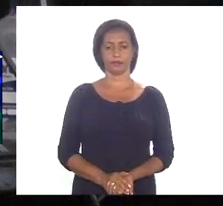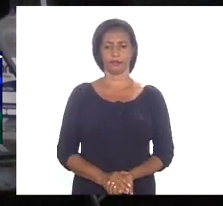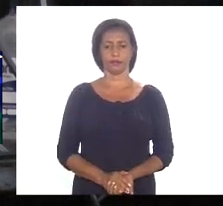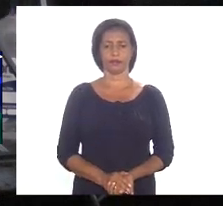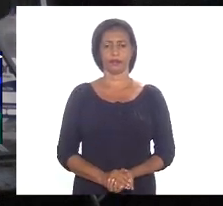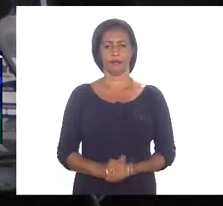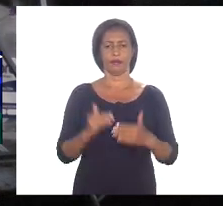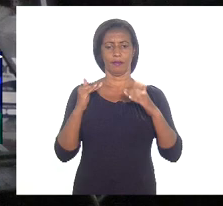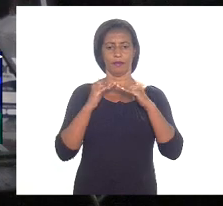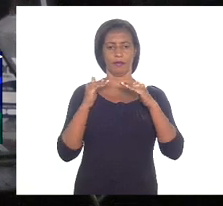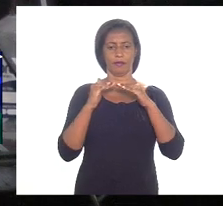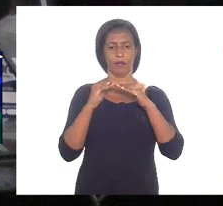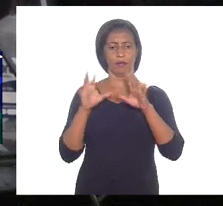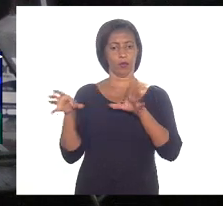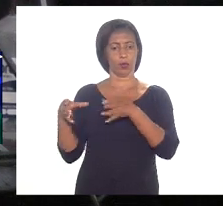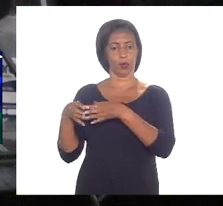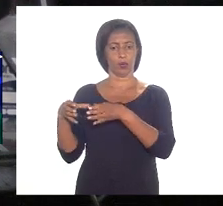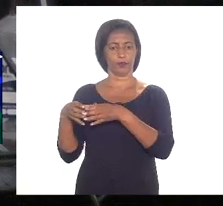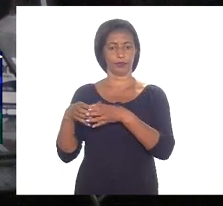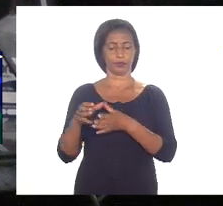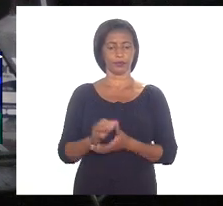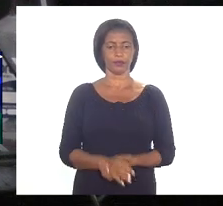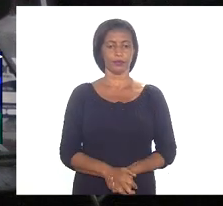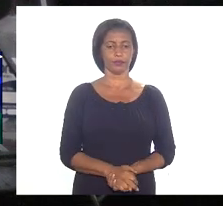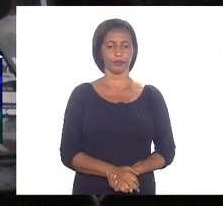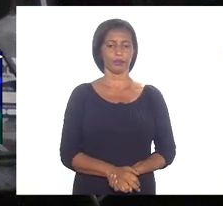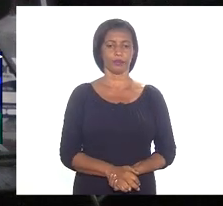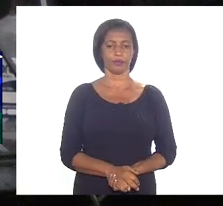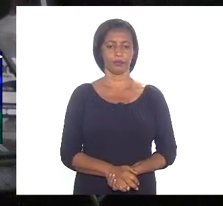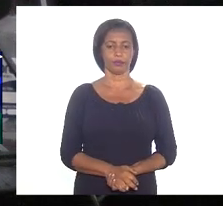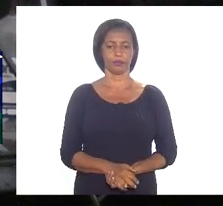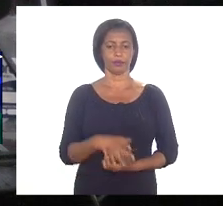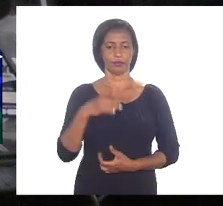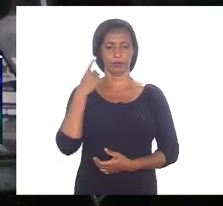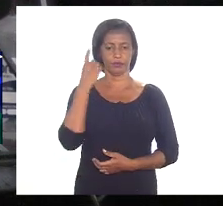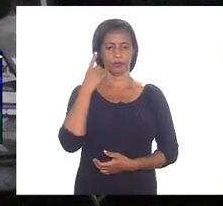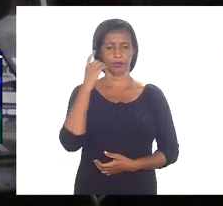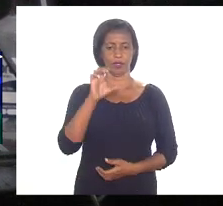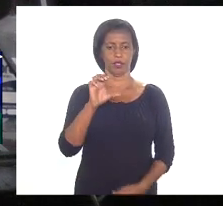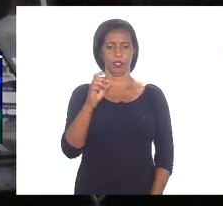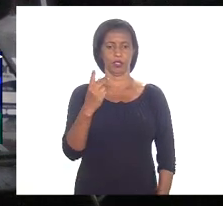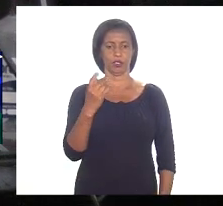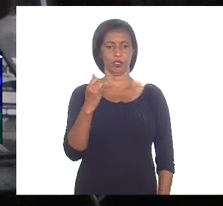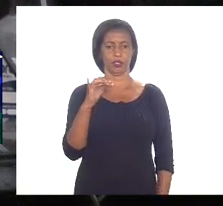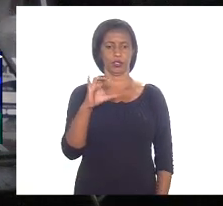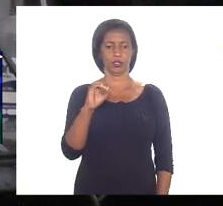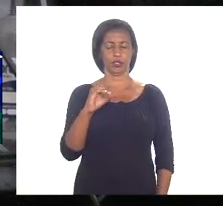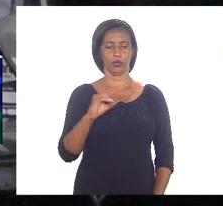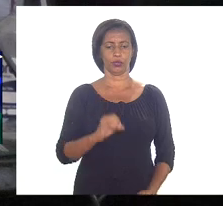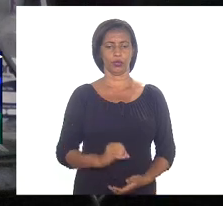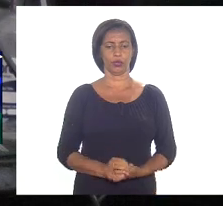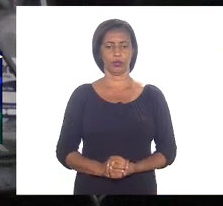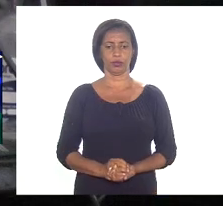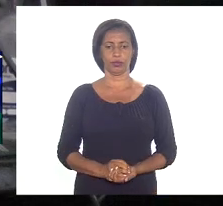é favorável no grupo o deputado Chico Machado